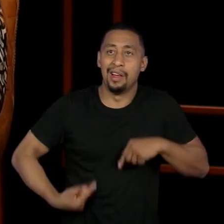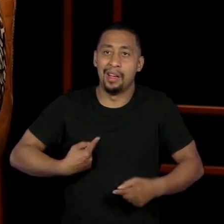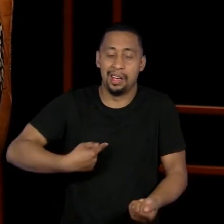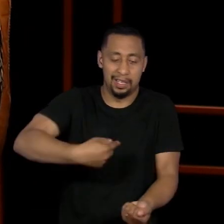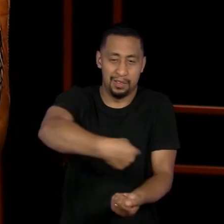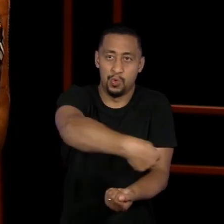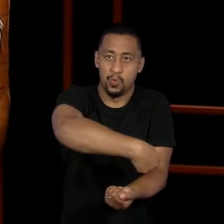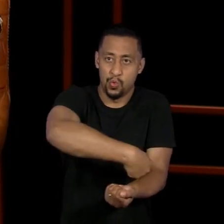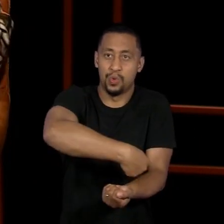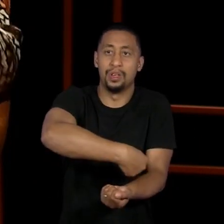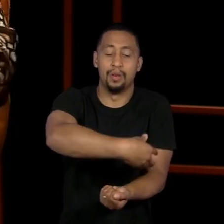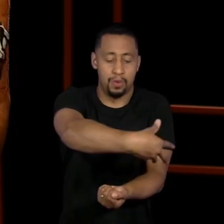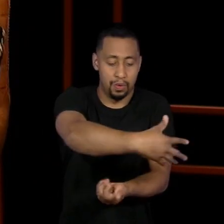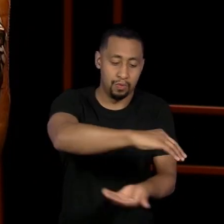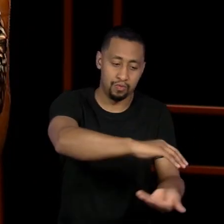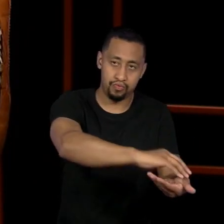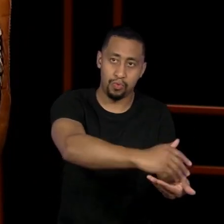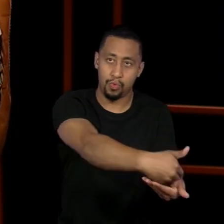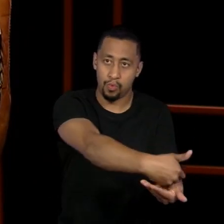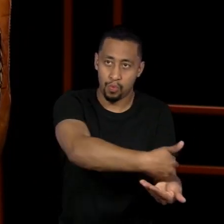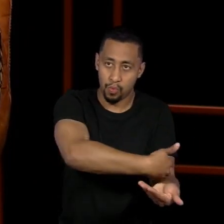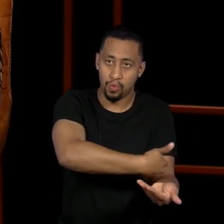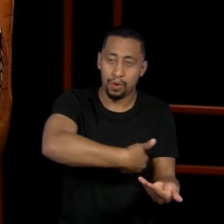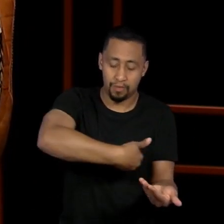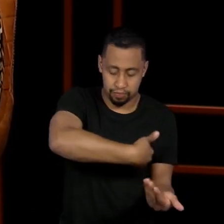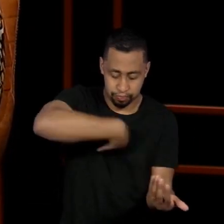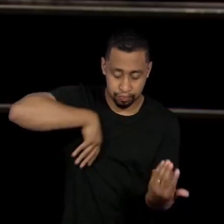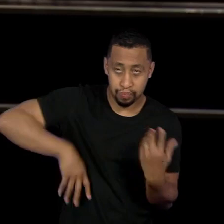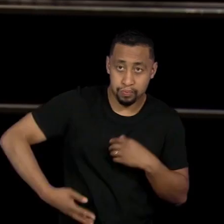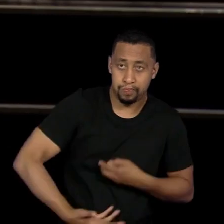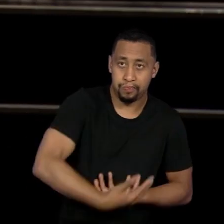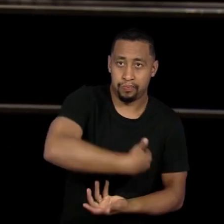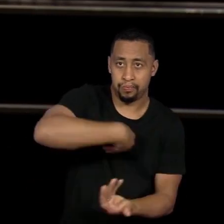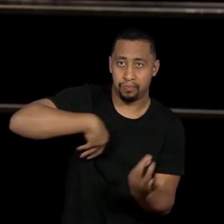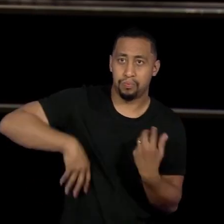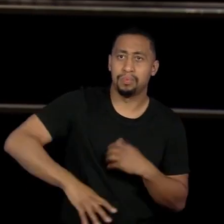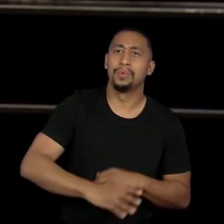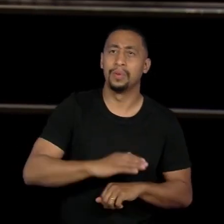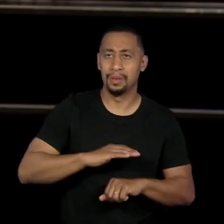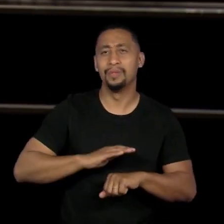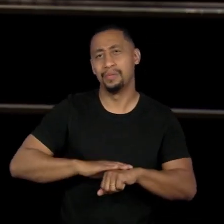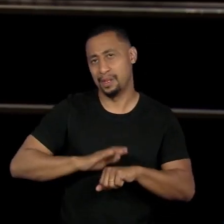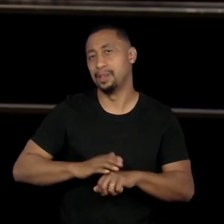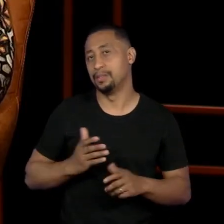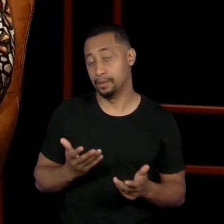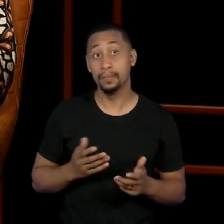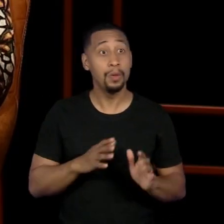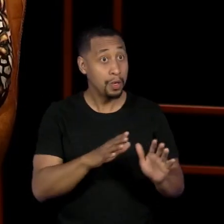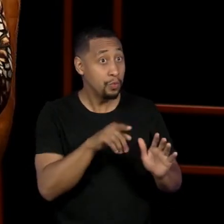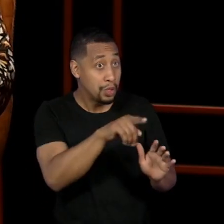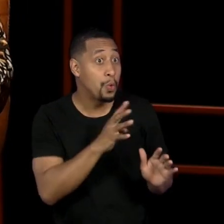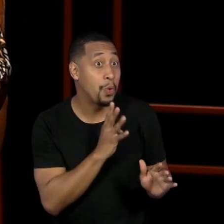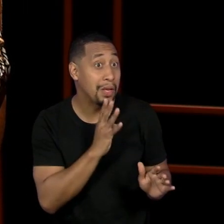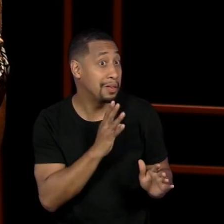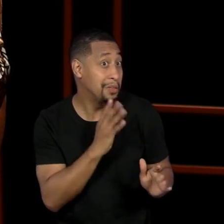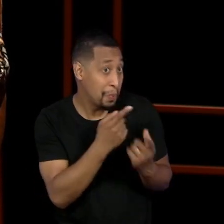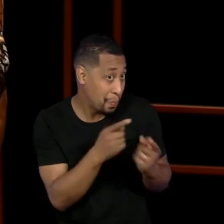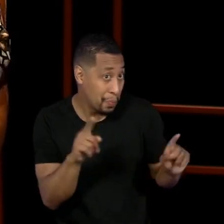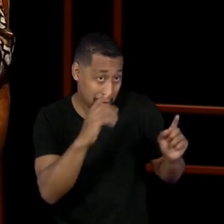tudo. Enfim, foi uma coisa meio complicada. Mas foi o momento que você mais conheceu a música brasileira. Porque a minha irmã